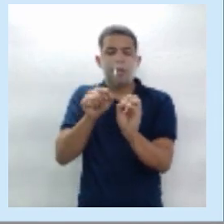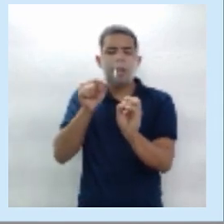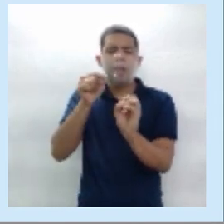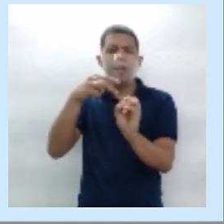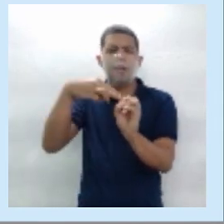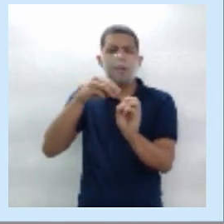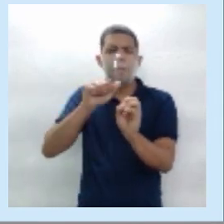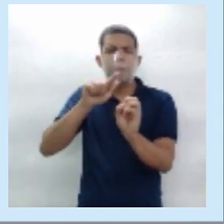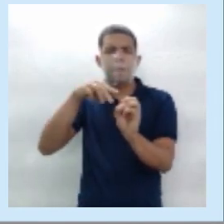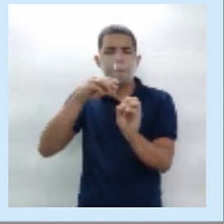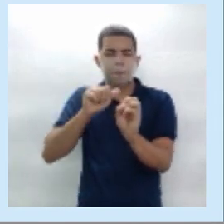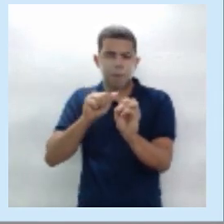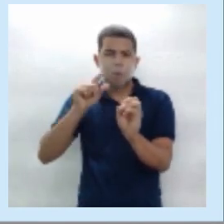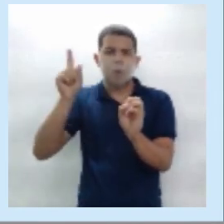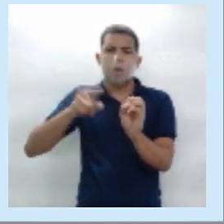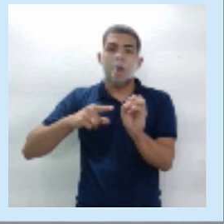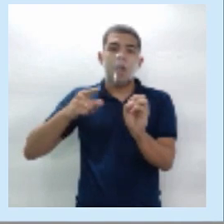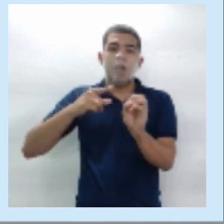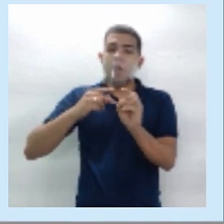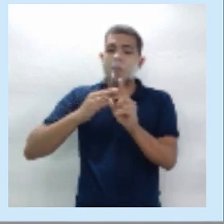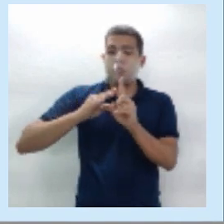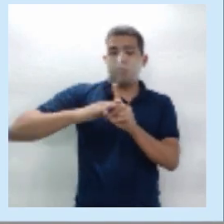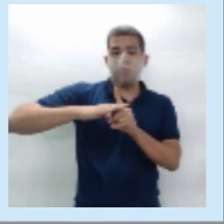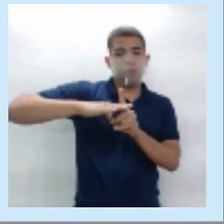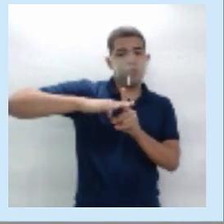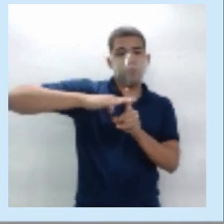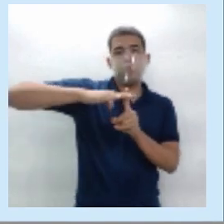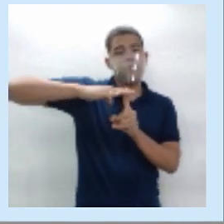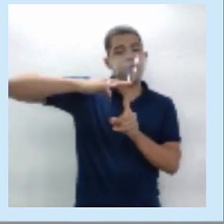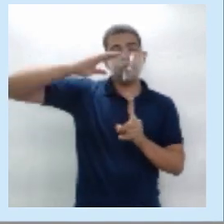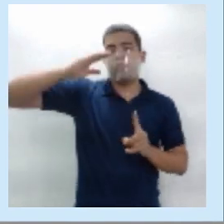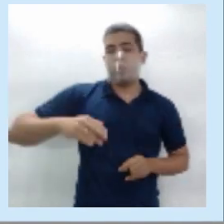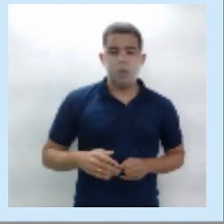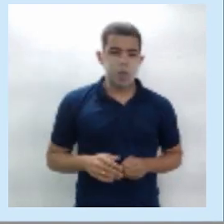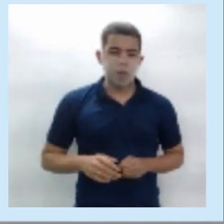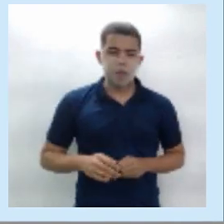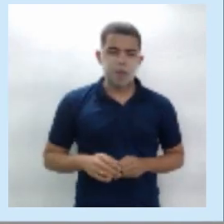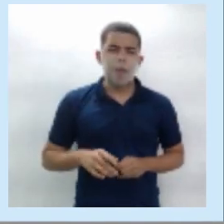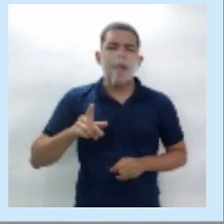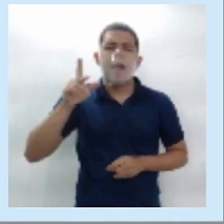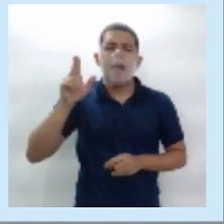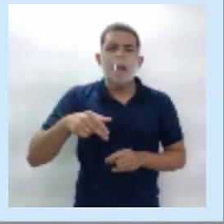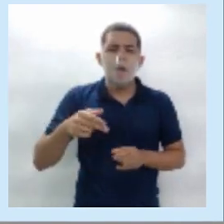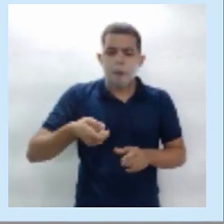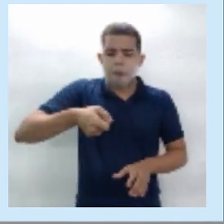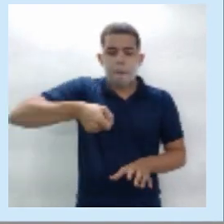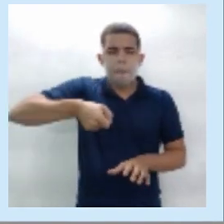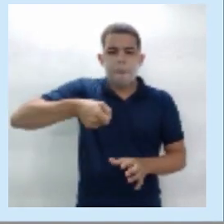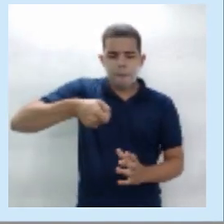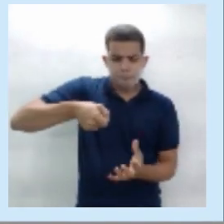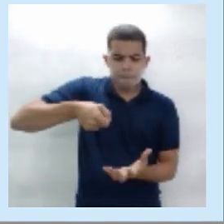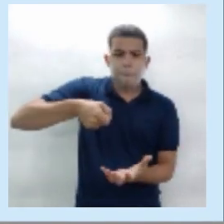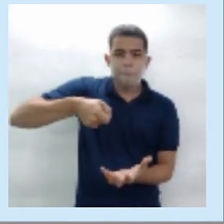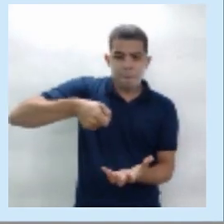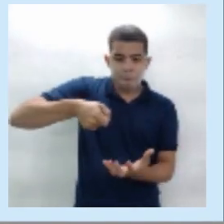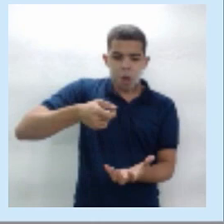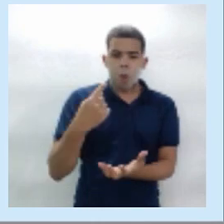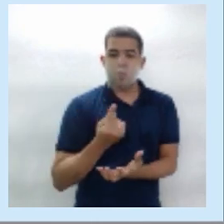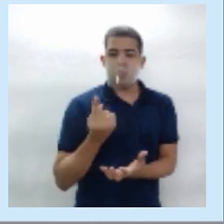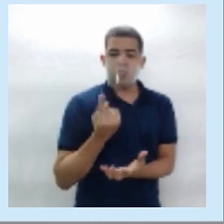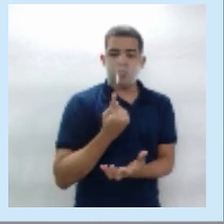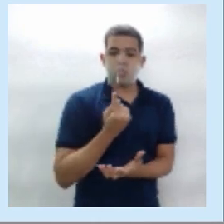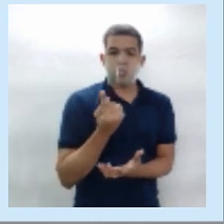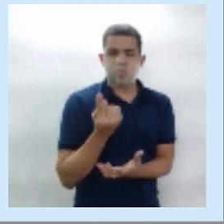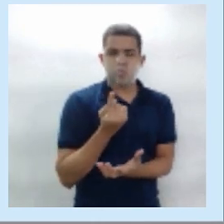numa temperatura altíssima. E é lógico que, como uma panela de pressão, quando a gente fala ali de